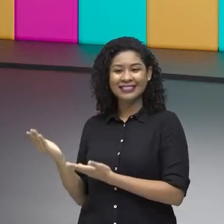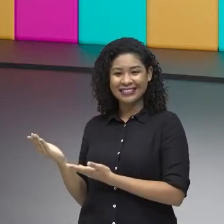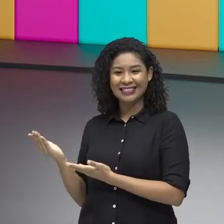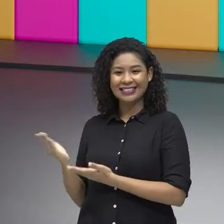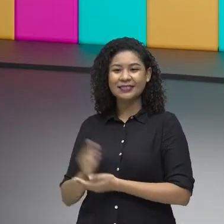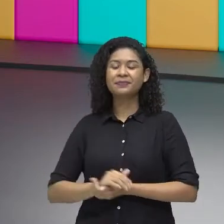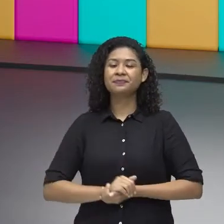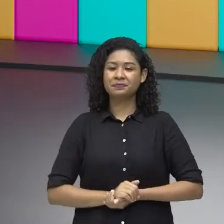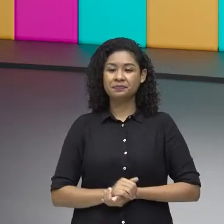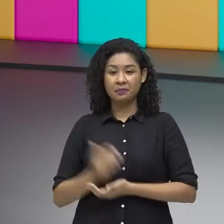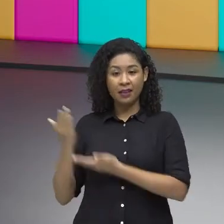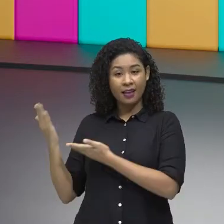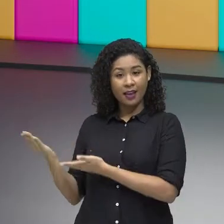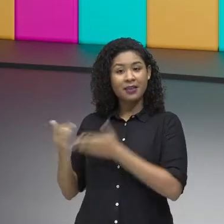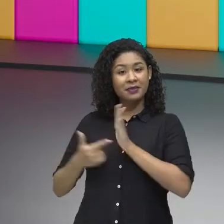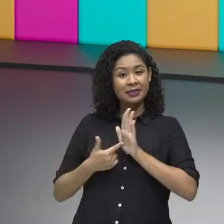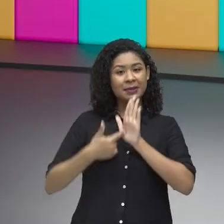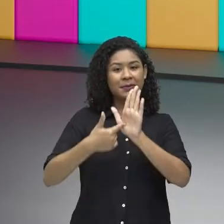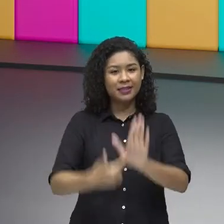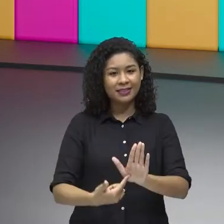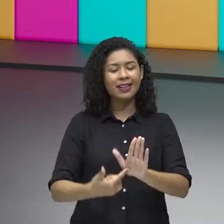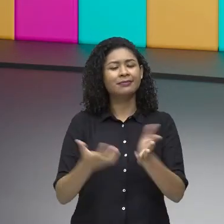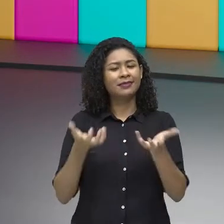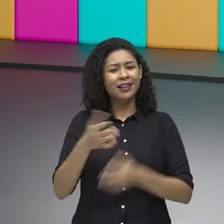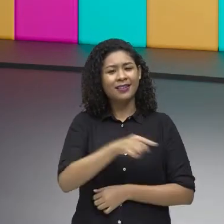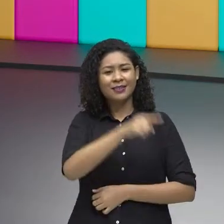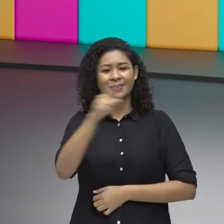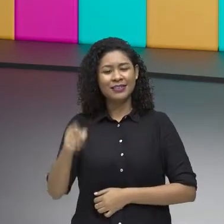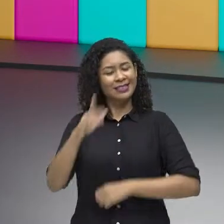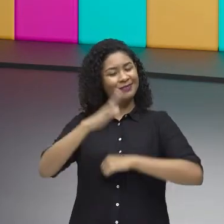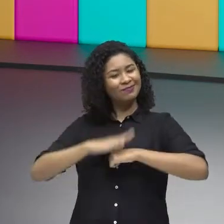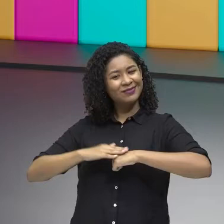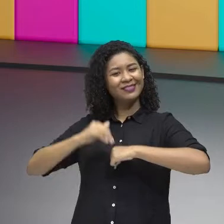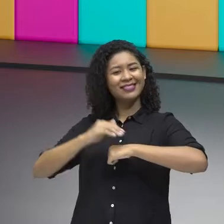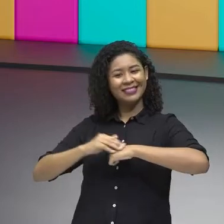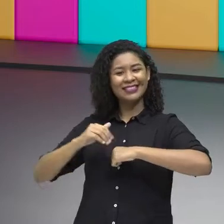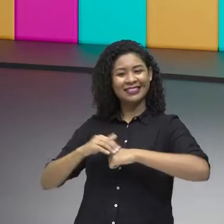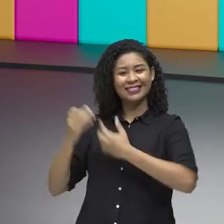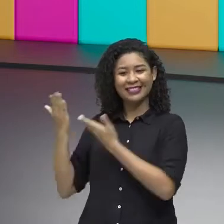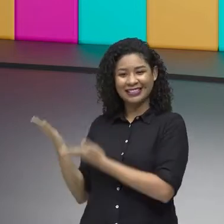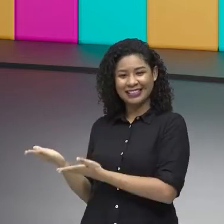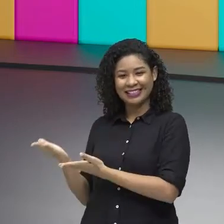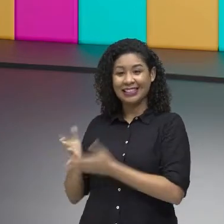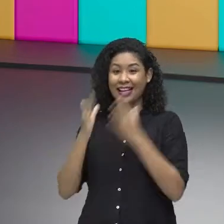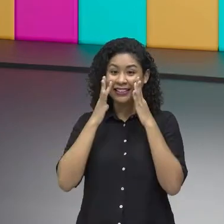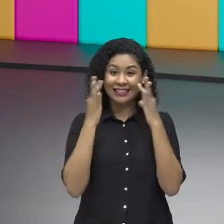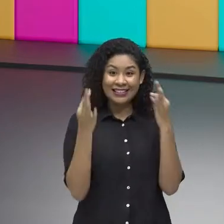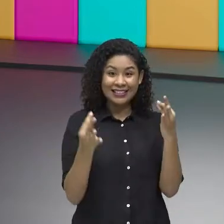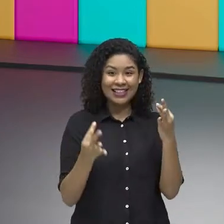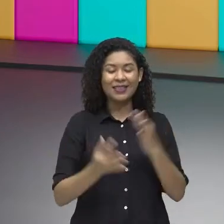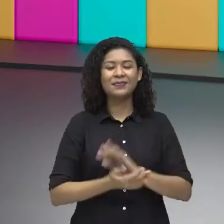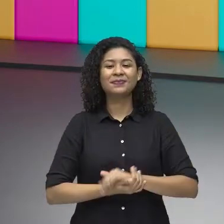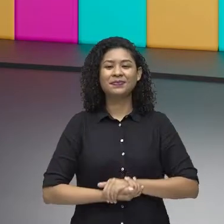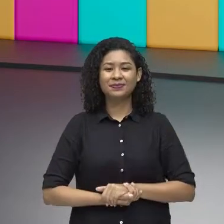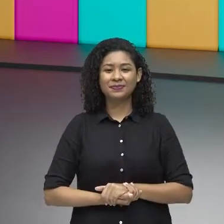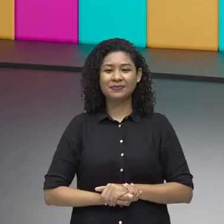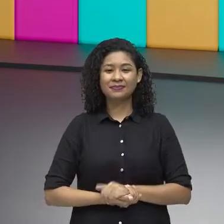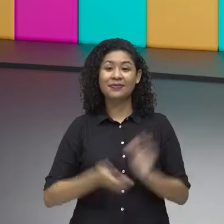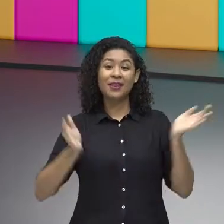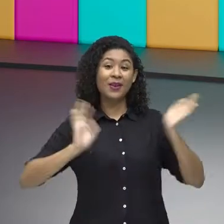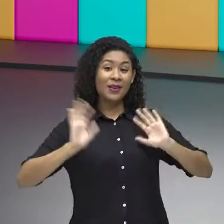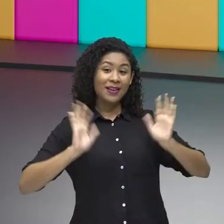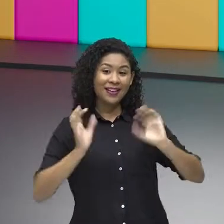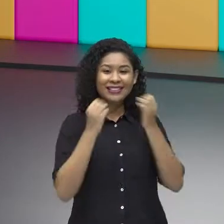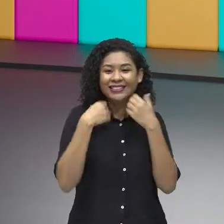vai se apresentar e eu quero que vocês recebam aí com muito carinho. Ele vai se apresentar para vocês. Atenção, pessoal, pode se apresentar. Olá,